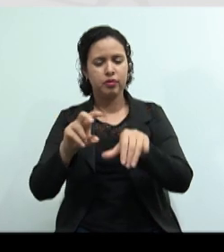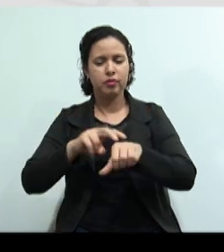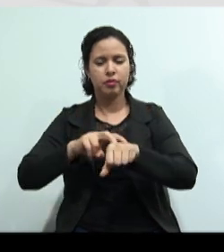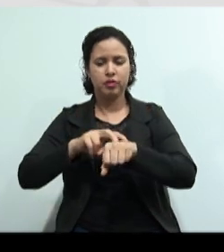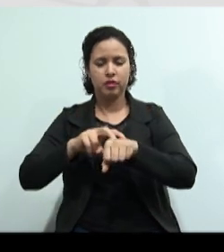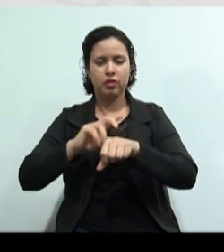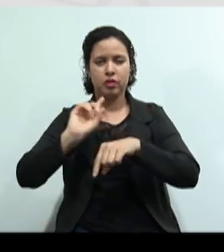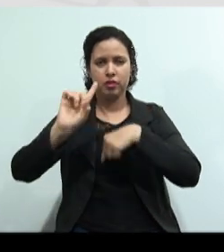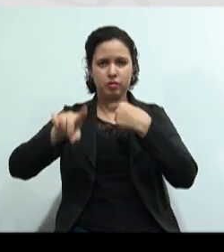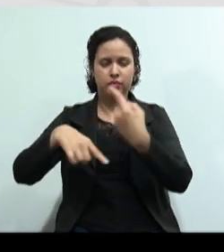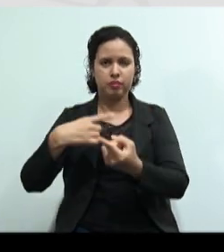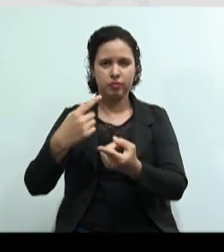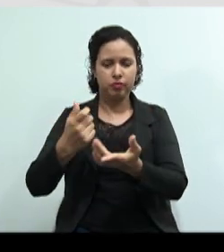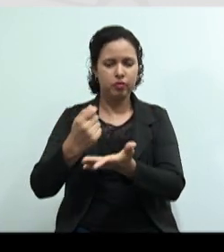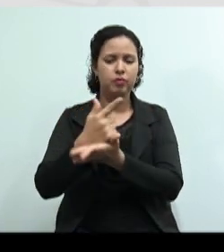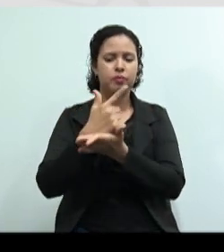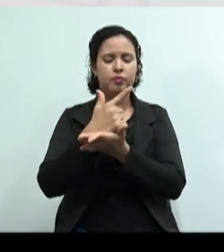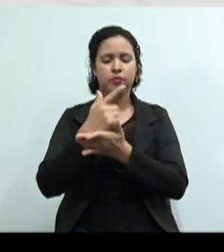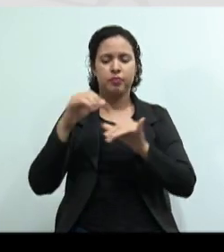a cestinha